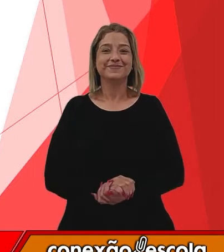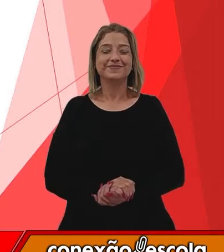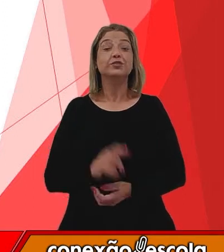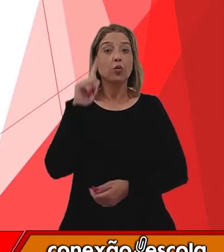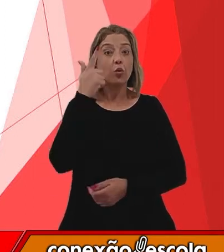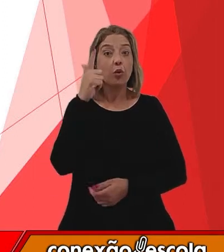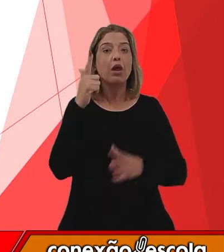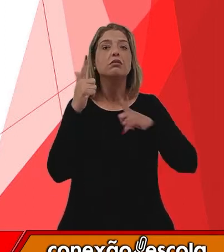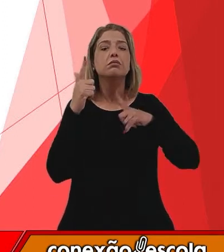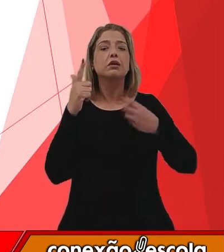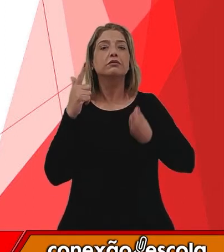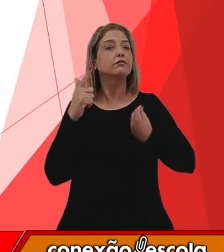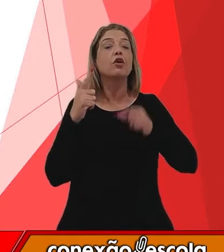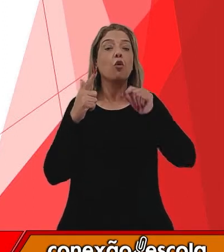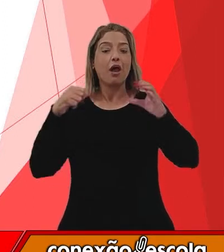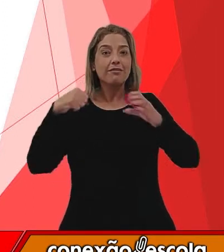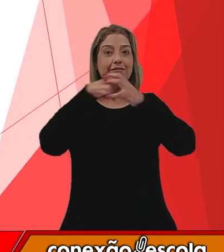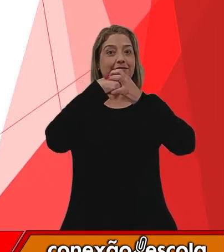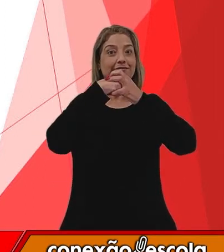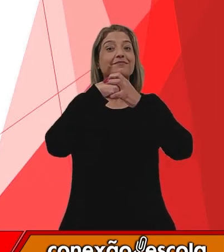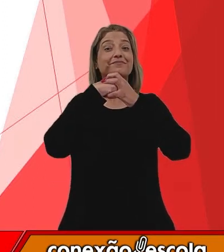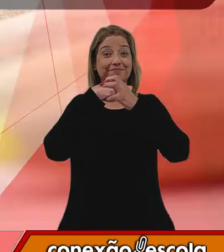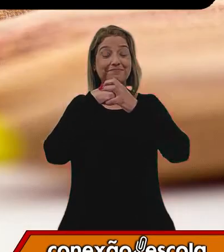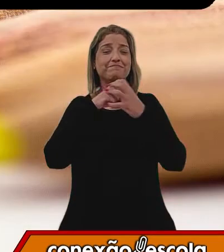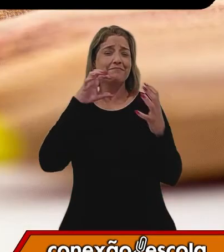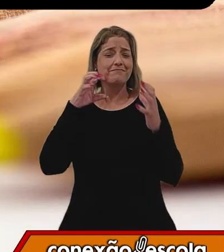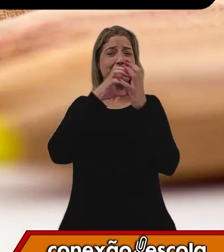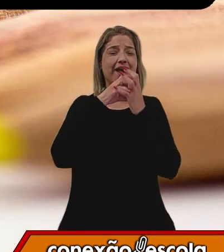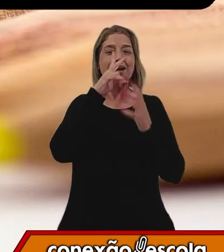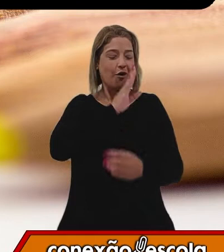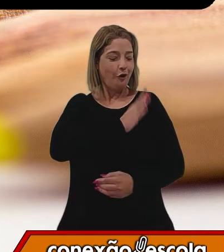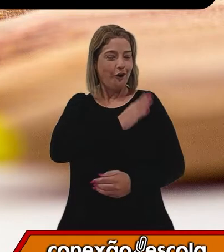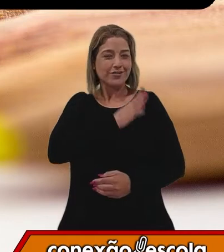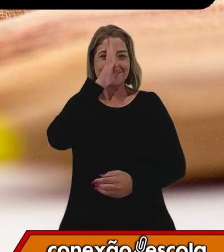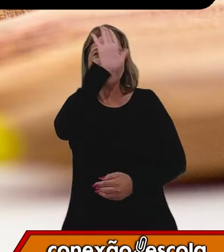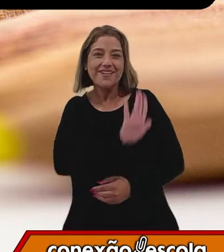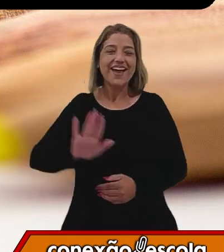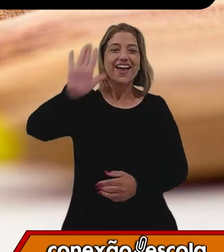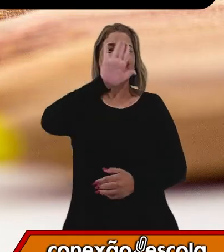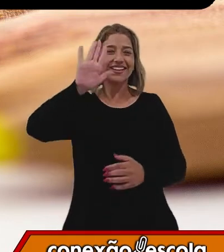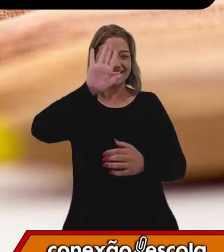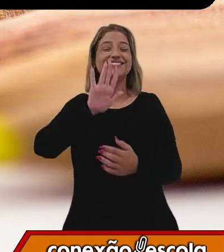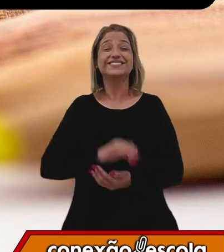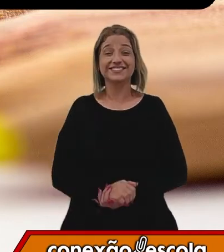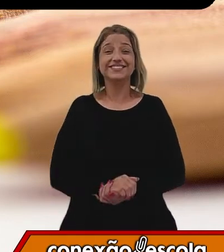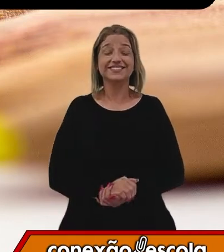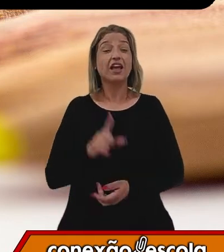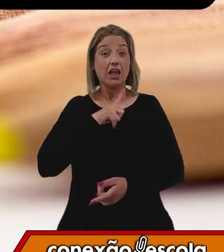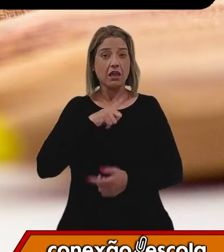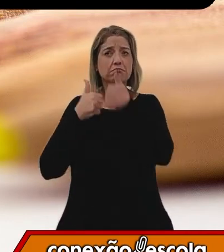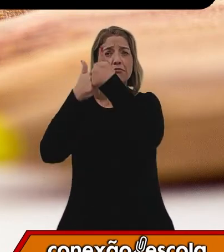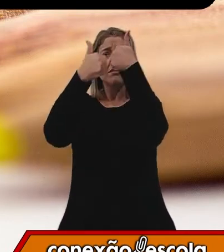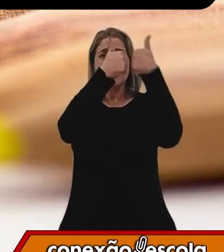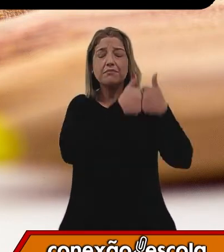Centro-Oeste. Goiás está no Centro-Oeste, no coração do nosso país, juntamente com seus